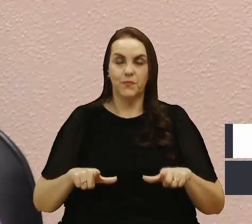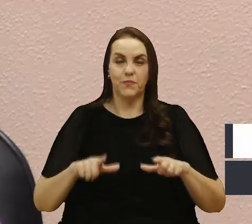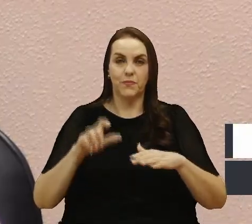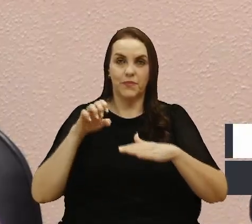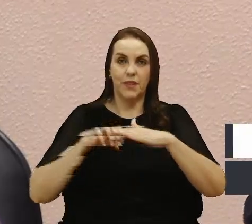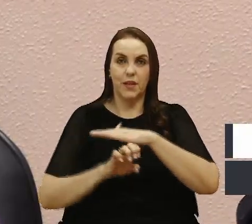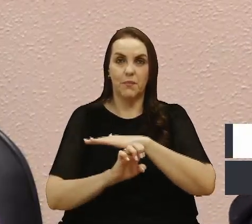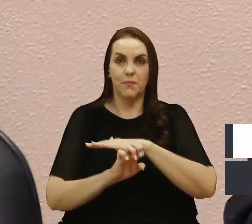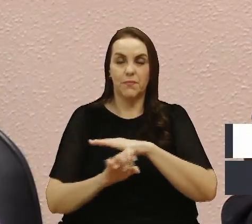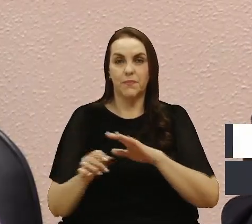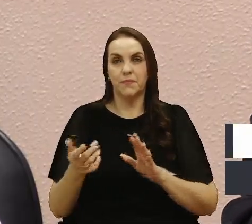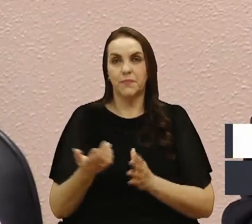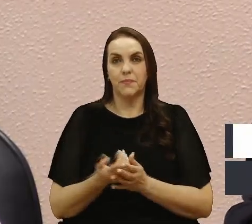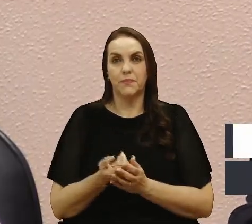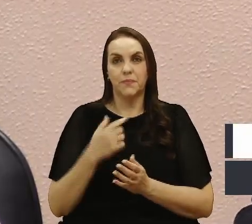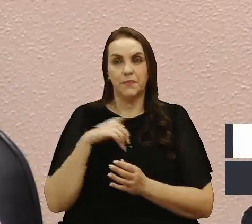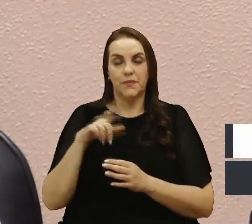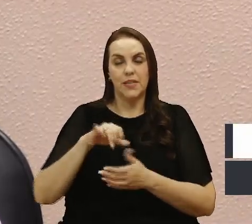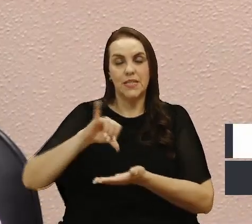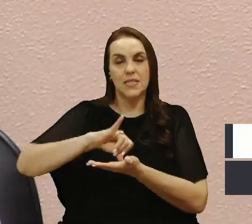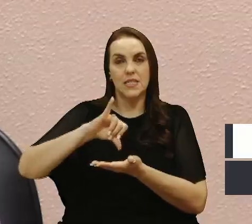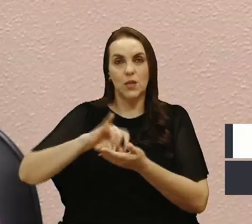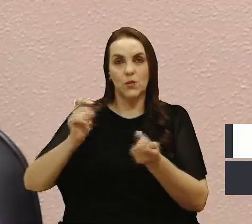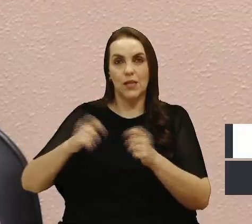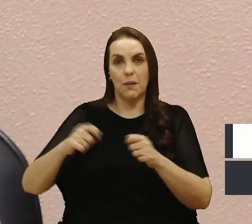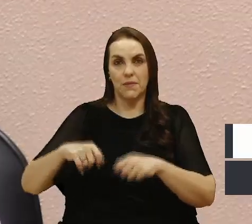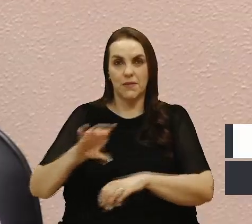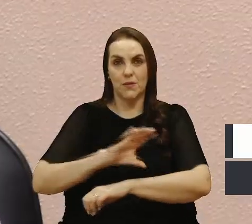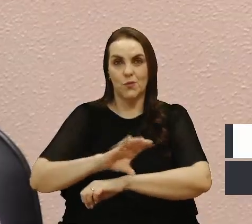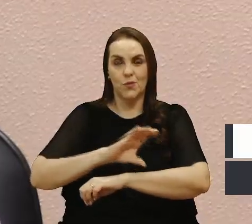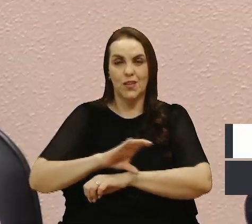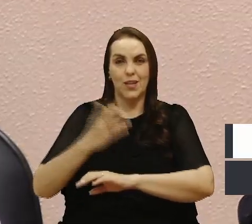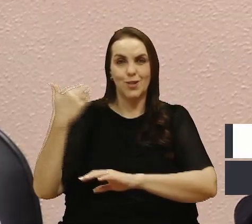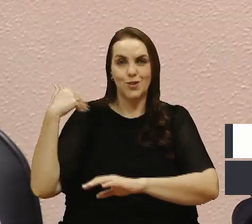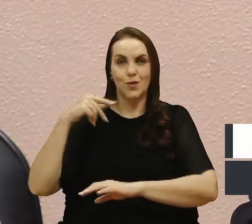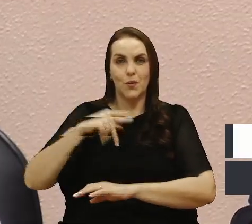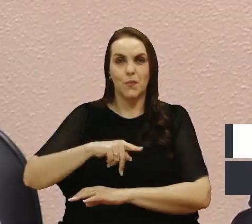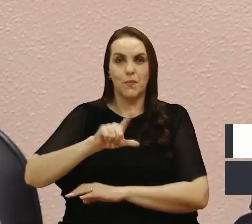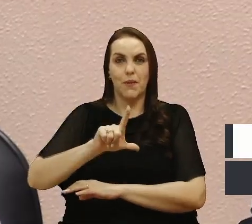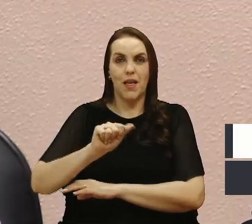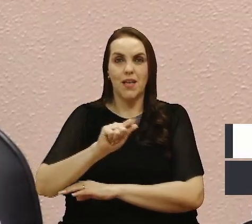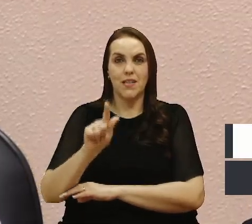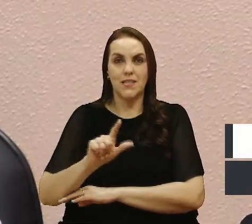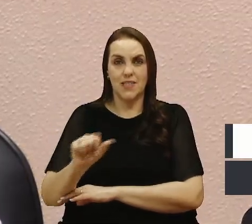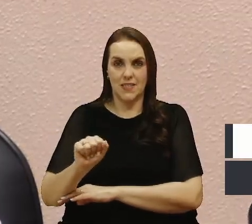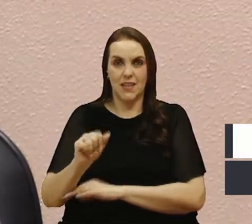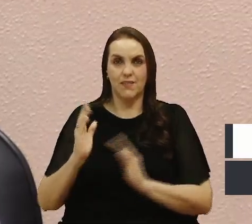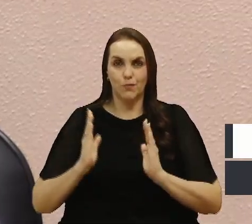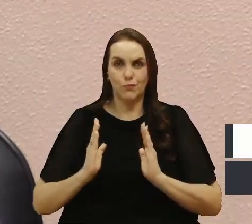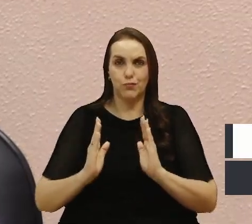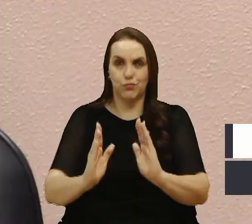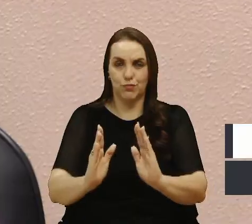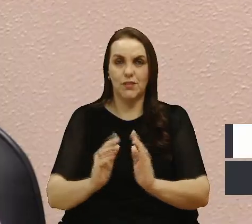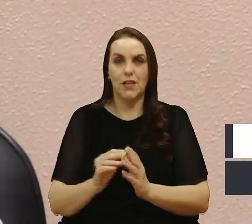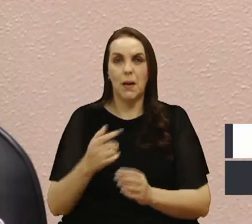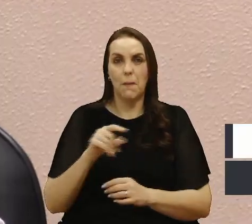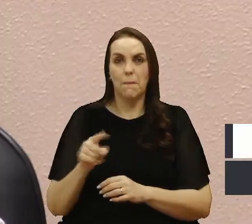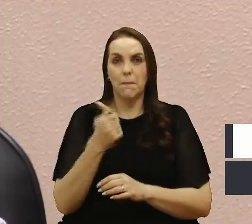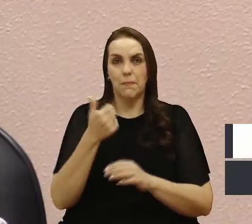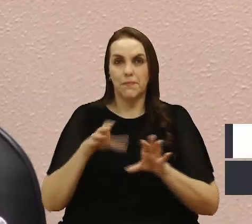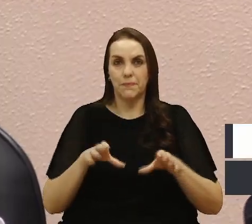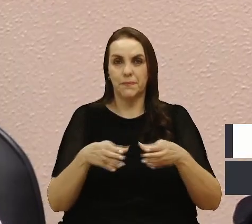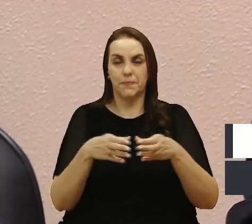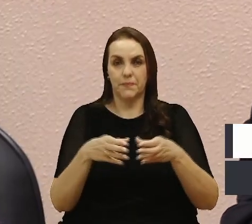de capacitação, ali no antigo Plaza, todo mundo conhece, pela primeira turma do projeto